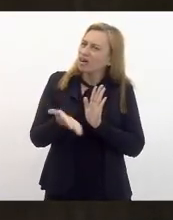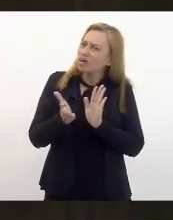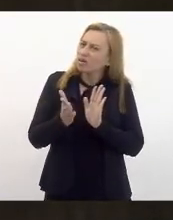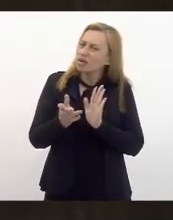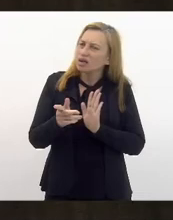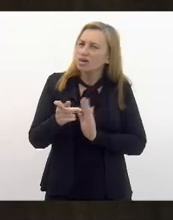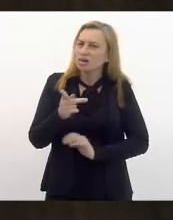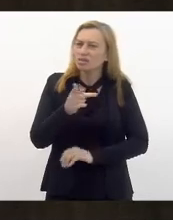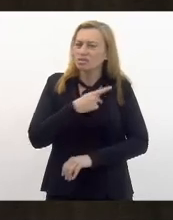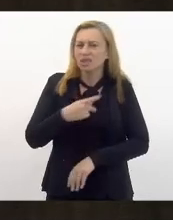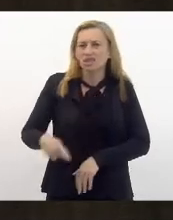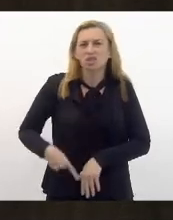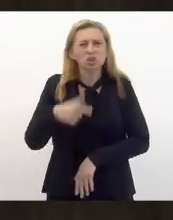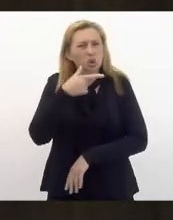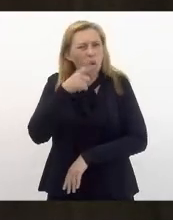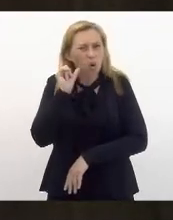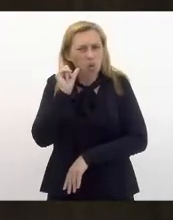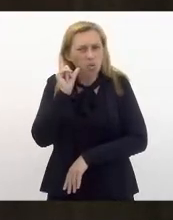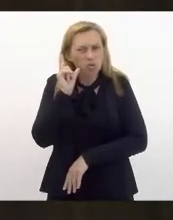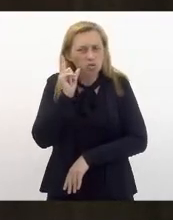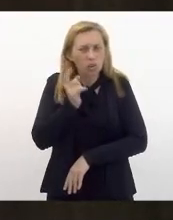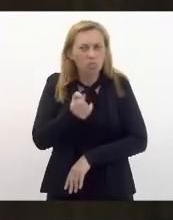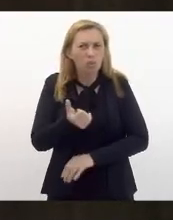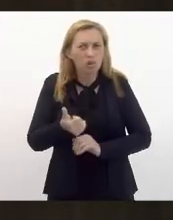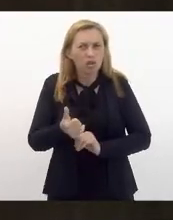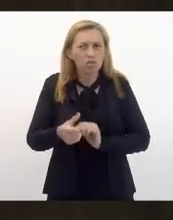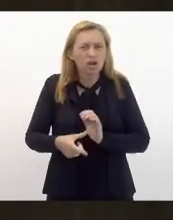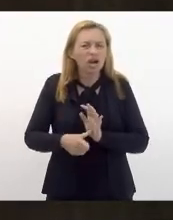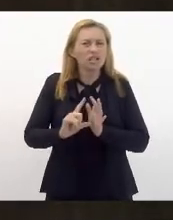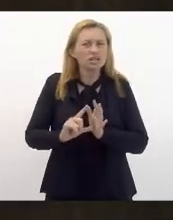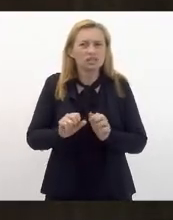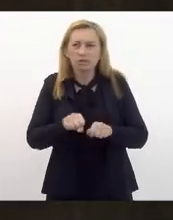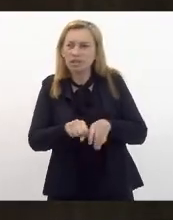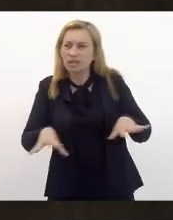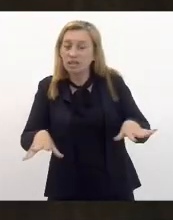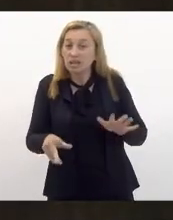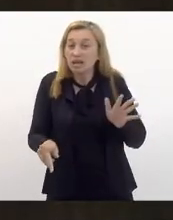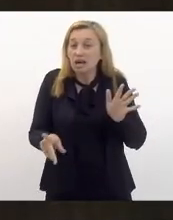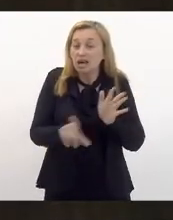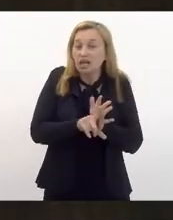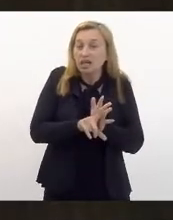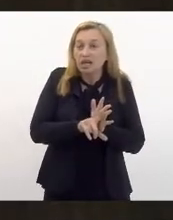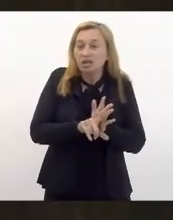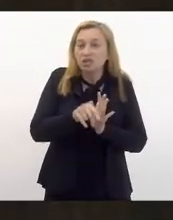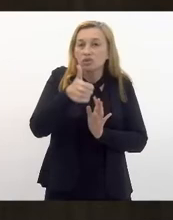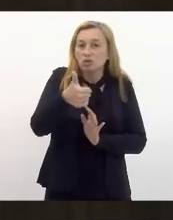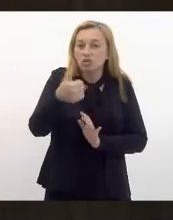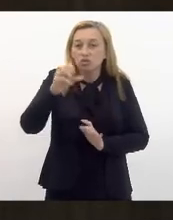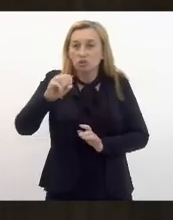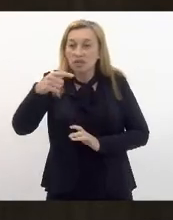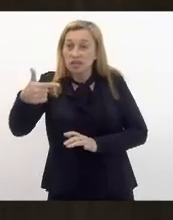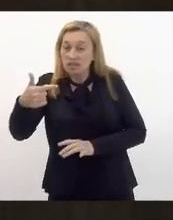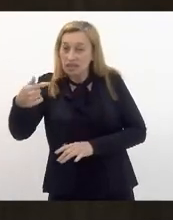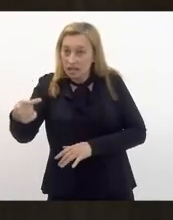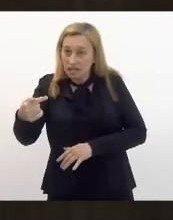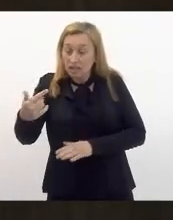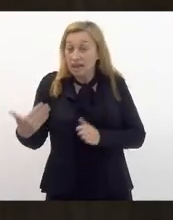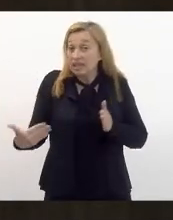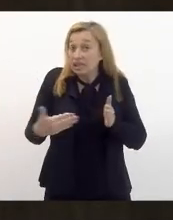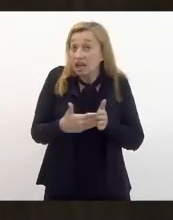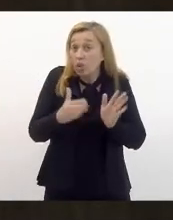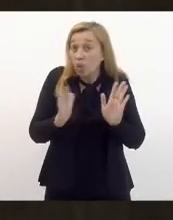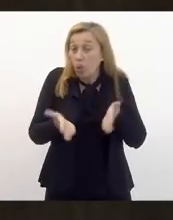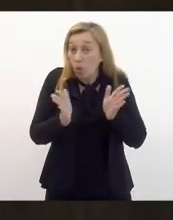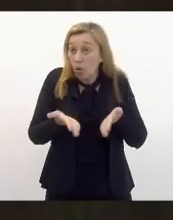Presidente não foi de ontem nem o Whats da pandemia né essa lei de 2017 se até